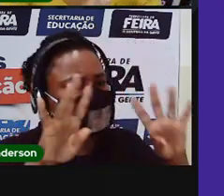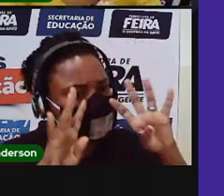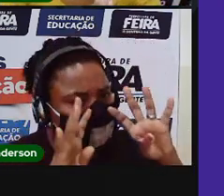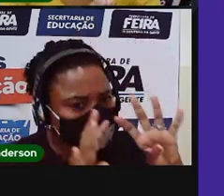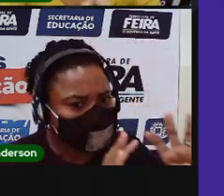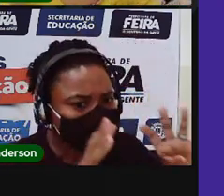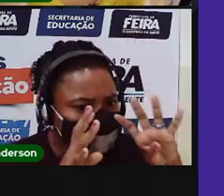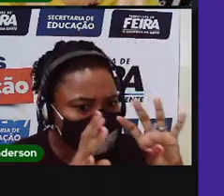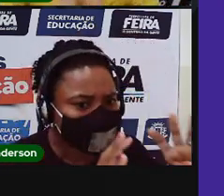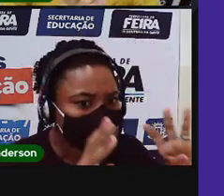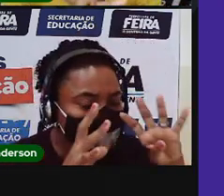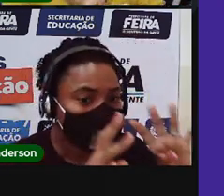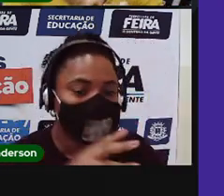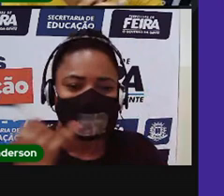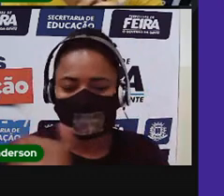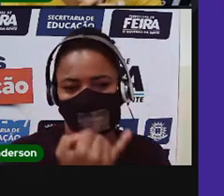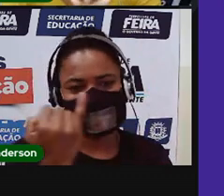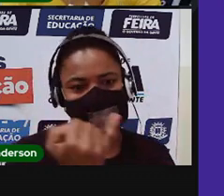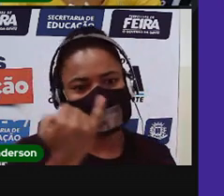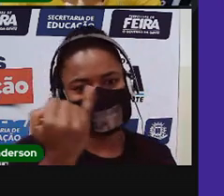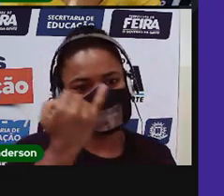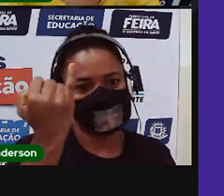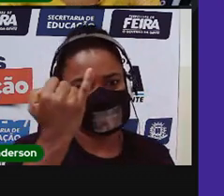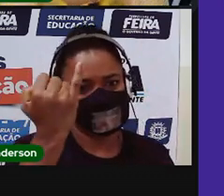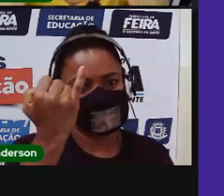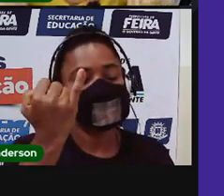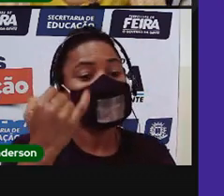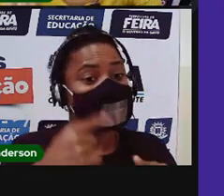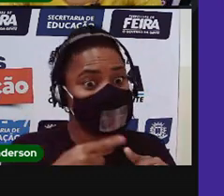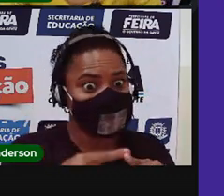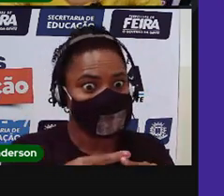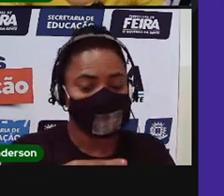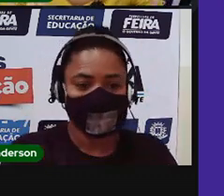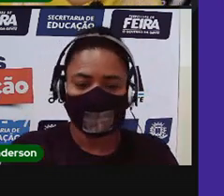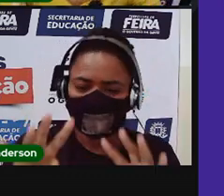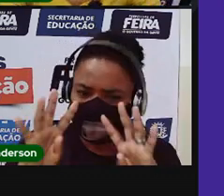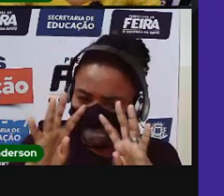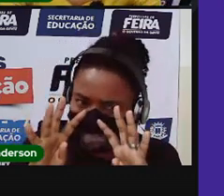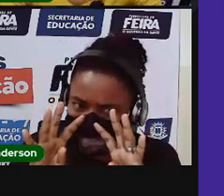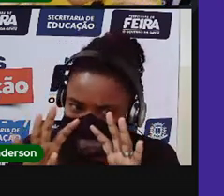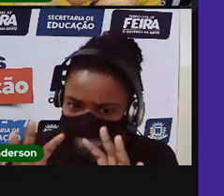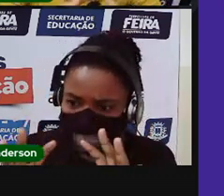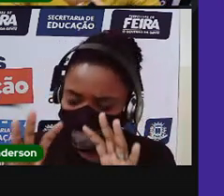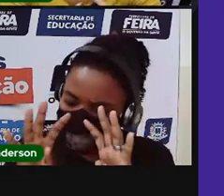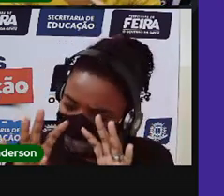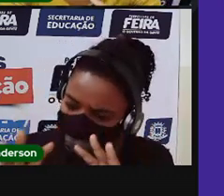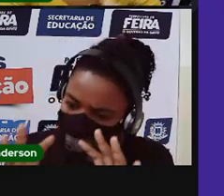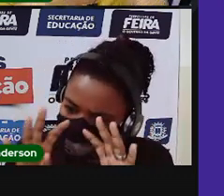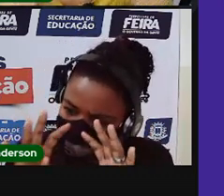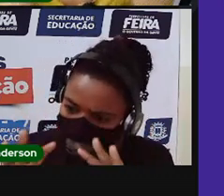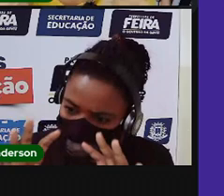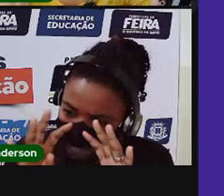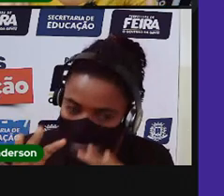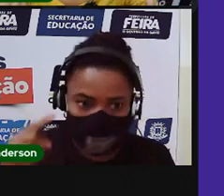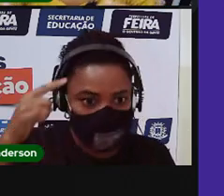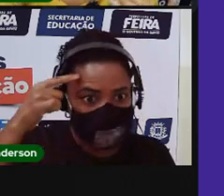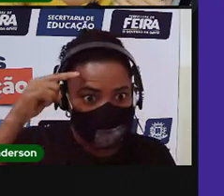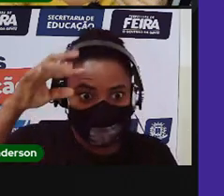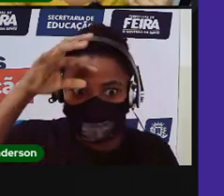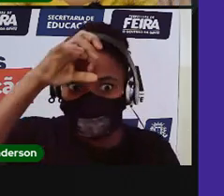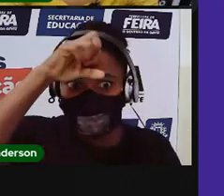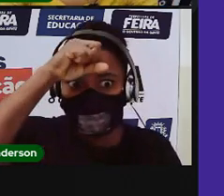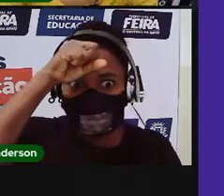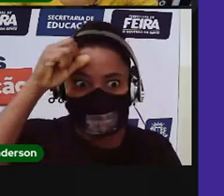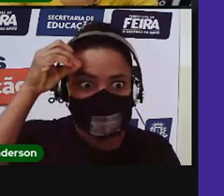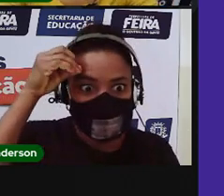da escuta, ele faz parte do conhecimento também. Porque quando a gente conversa com o outro, a gente pode estar trocando as